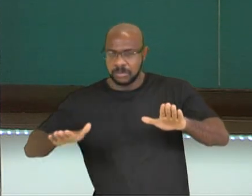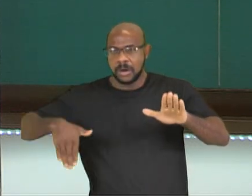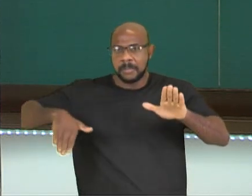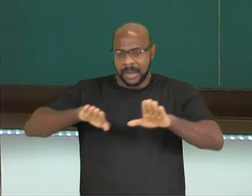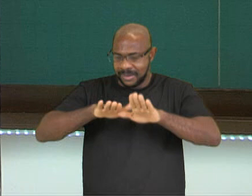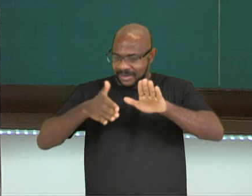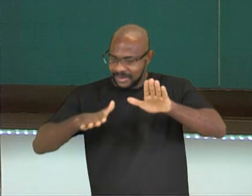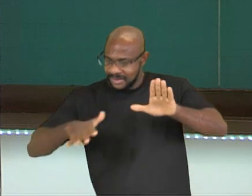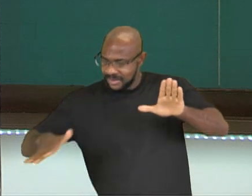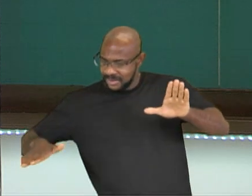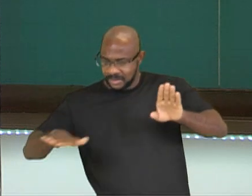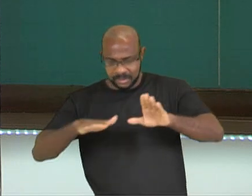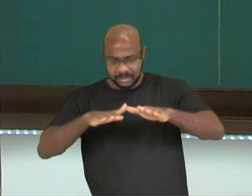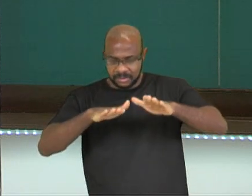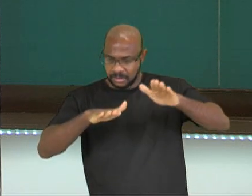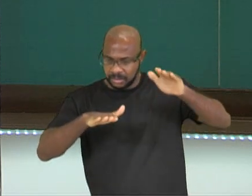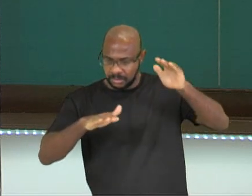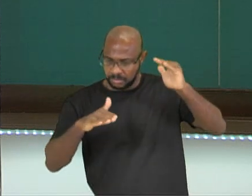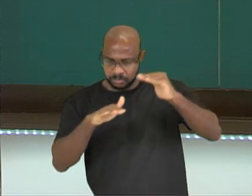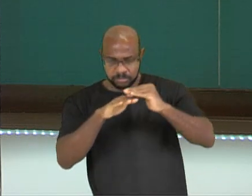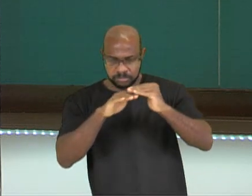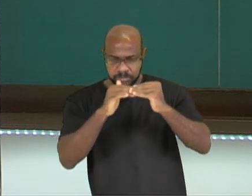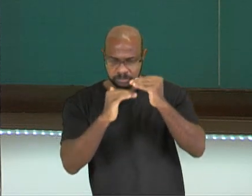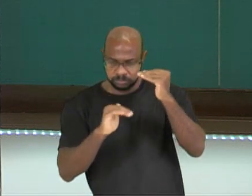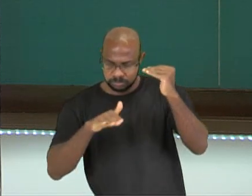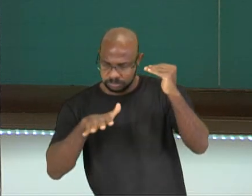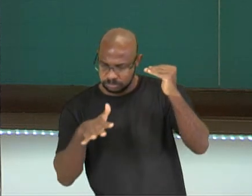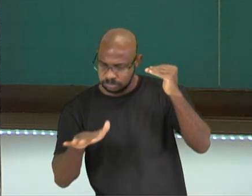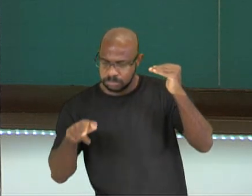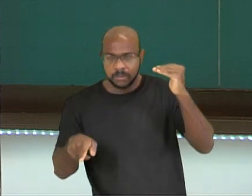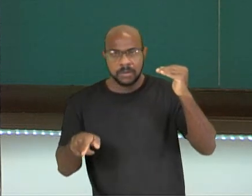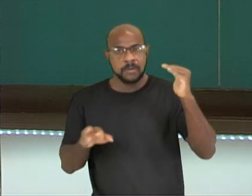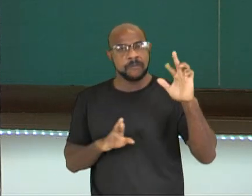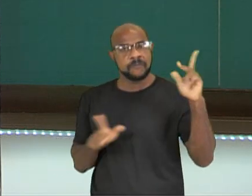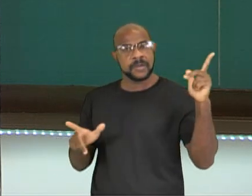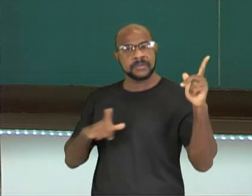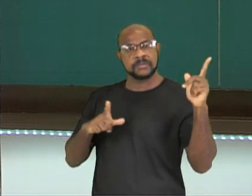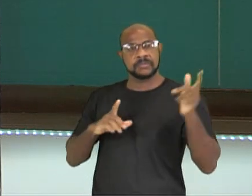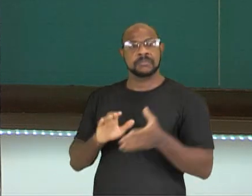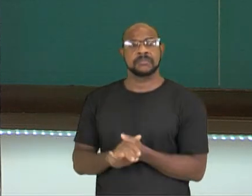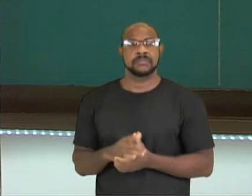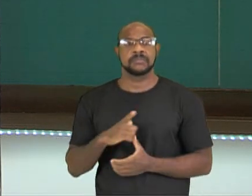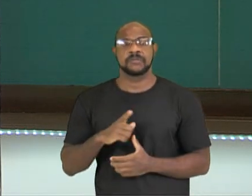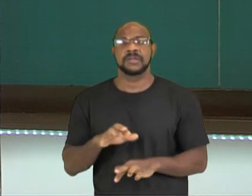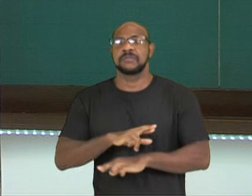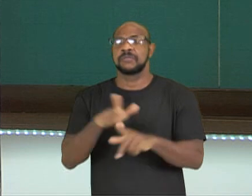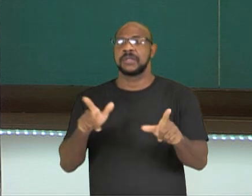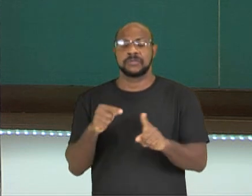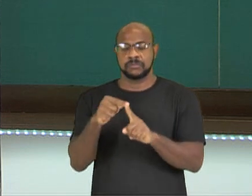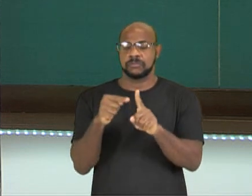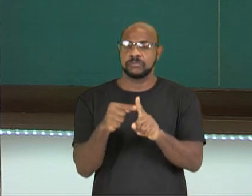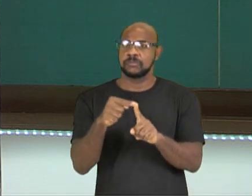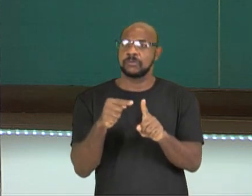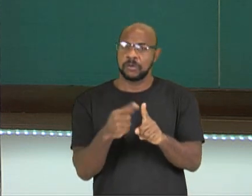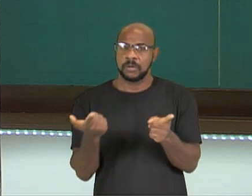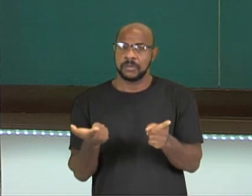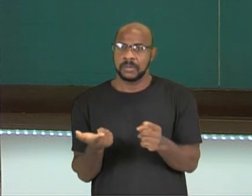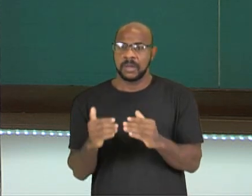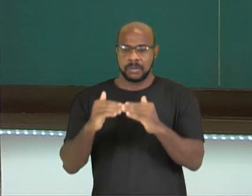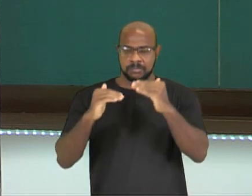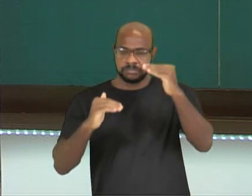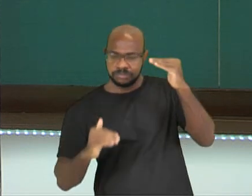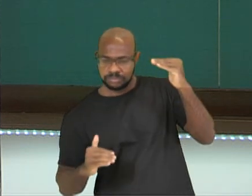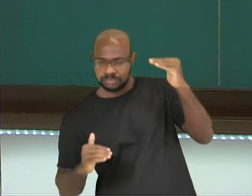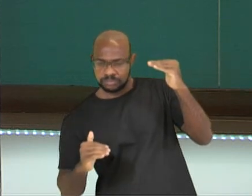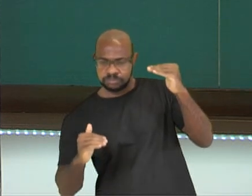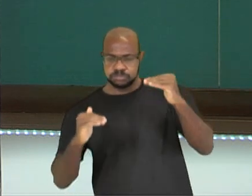diferentes altitudes em relação ao nível do mar. Quando eu penso nisso, eu vou ter lá diferentes formas. Algumas são mais rebaixadas,